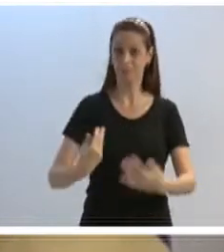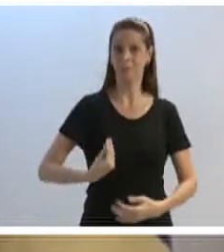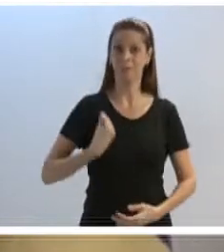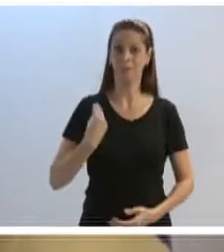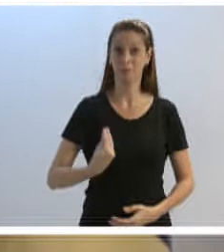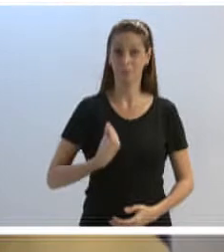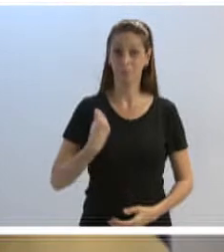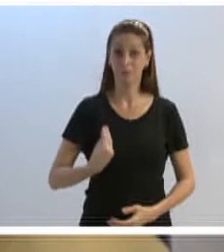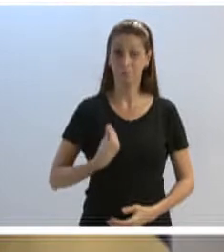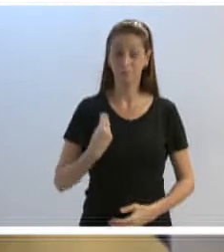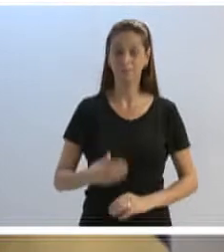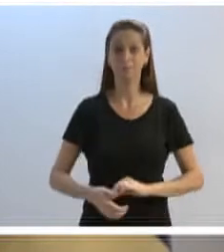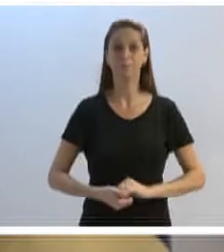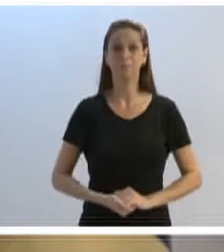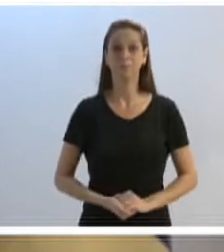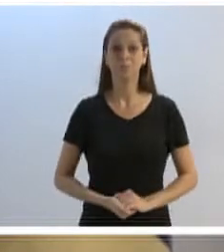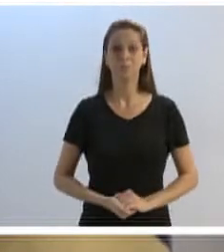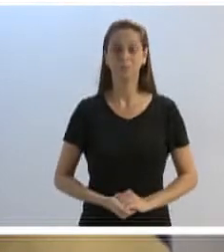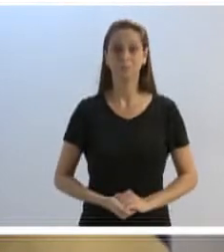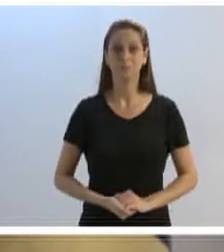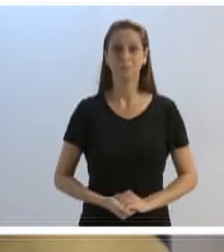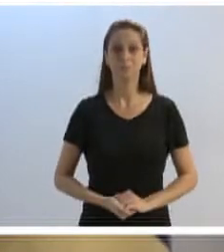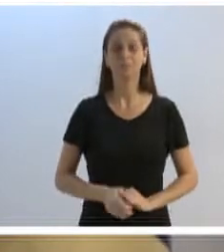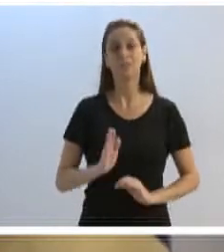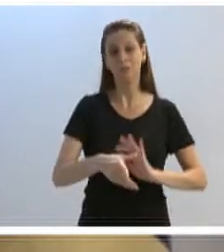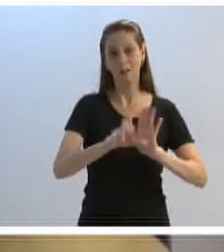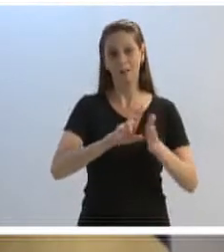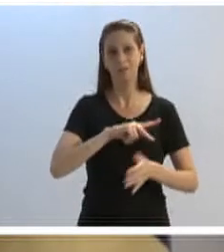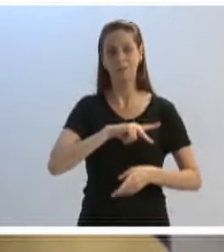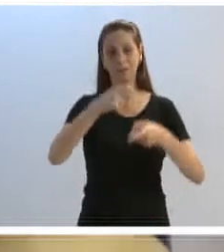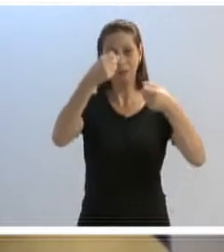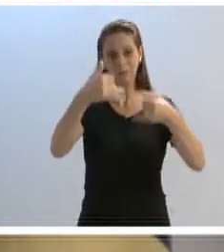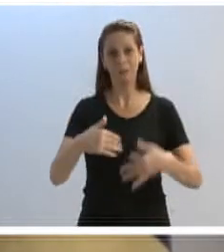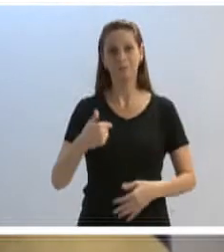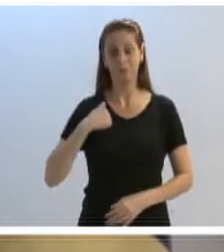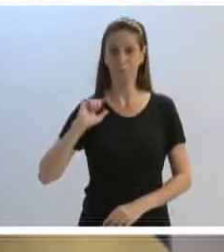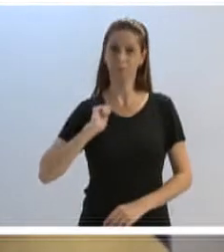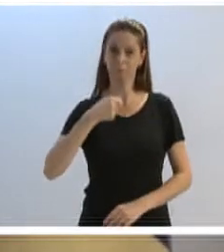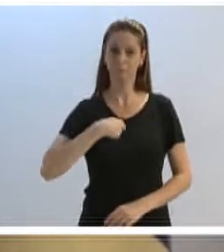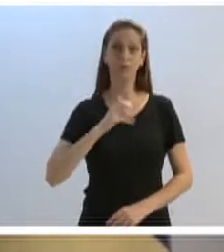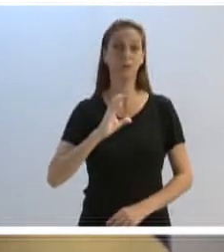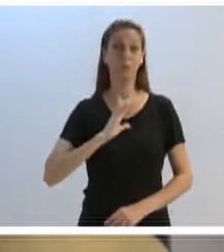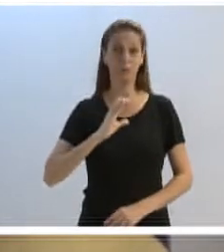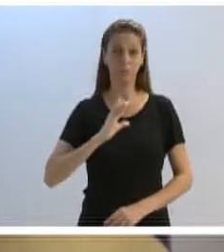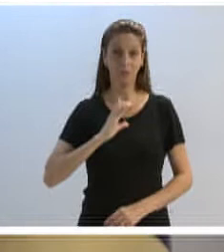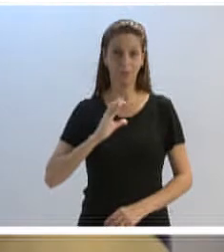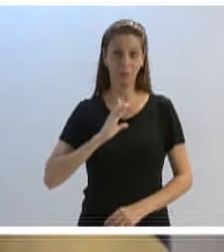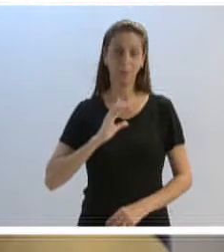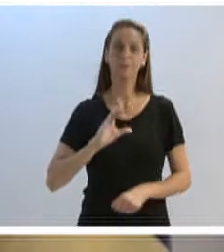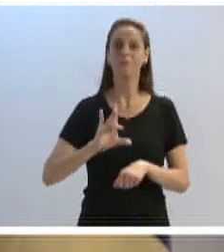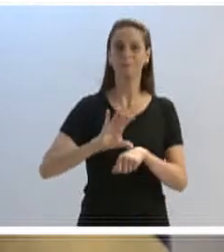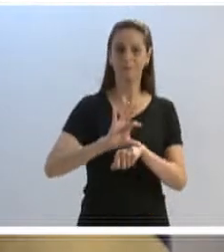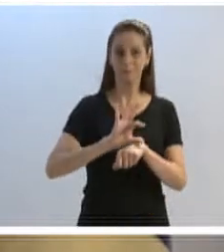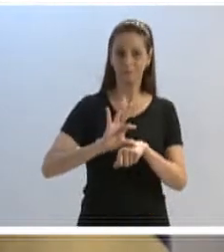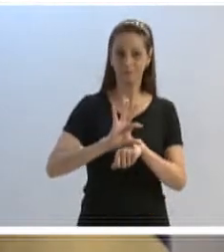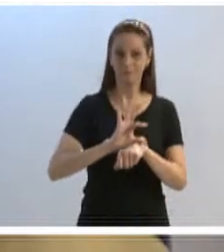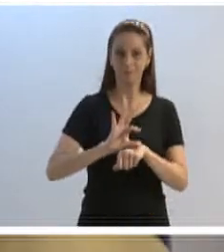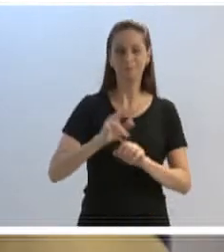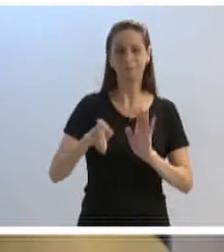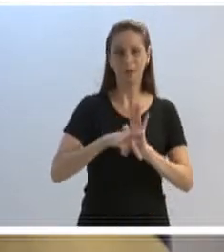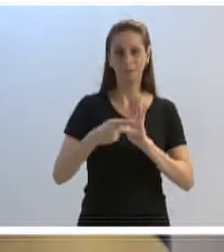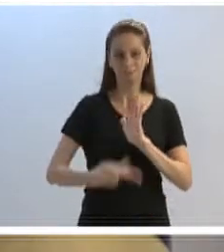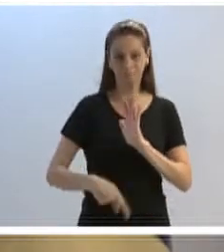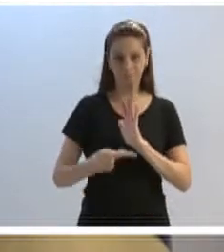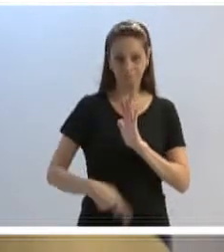presente. Como o nosso presidente falou, eu sou o coordenador do Conselho Municipal